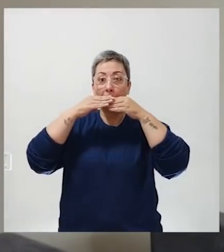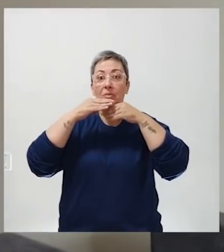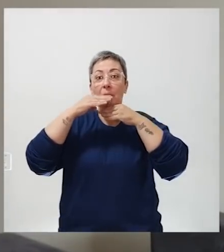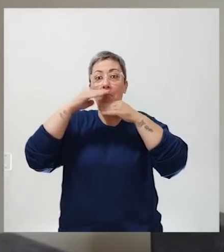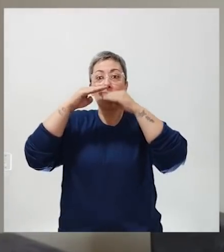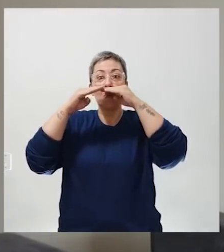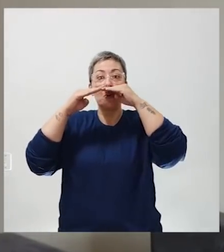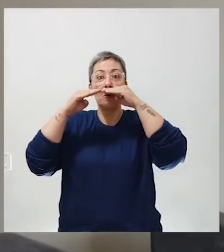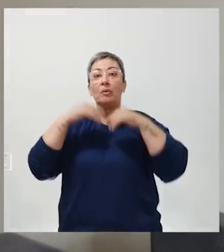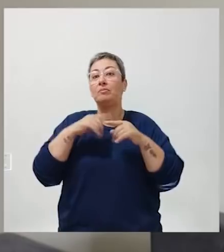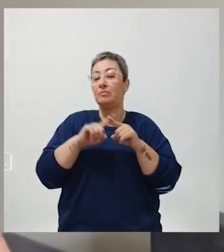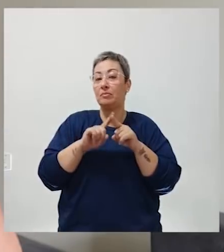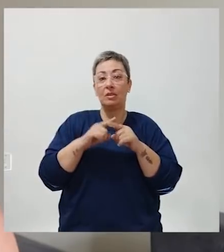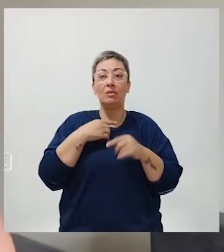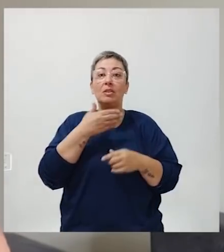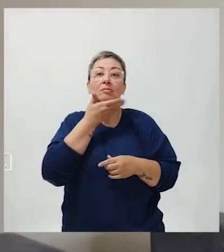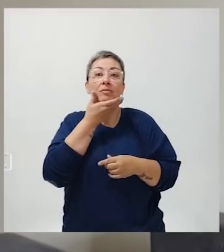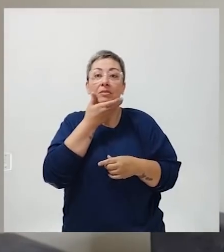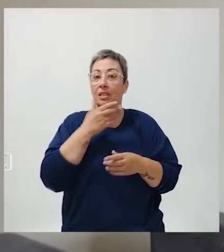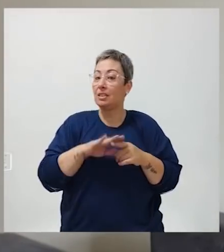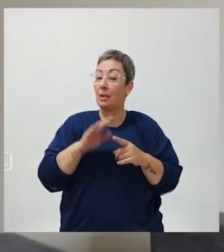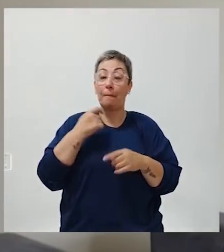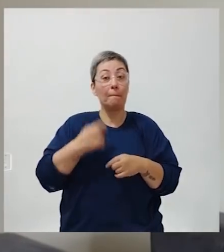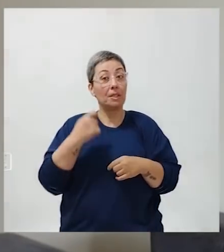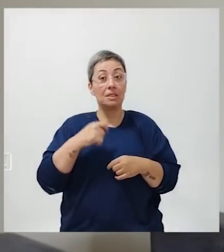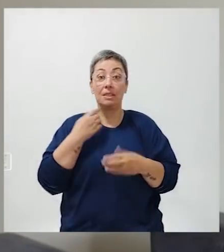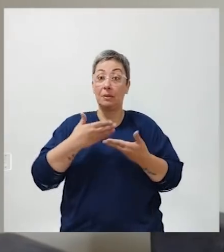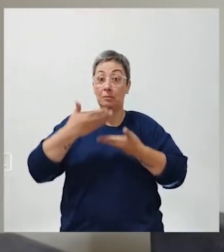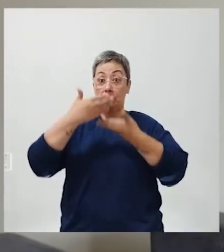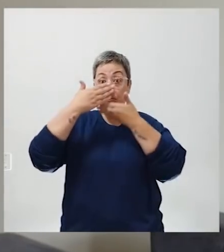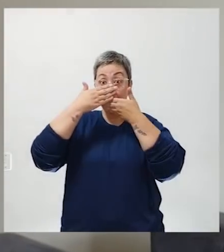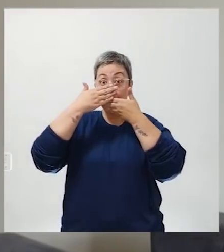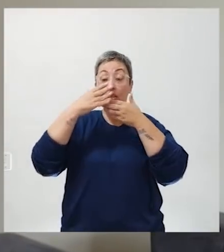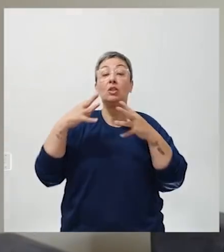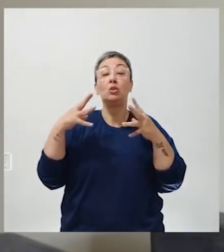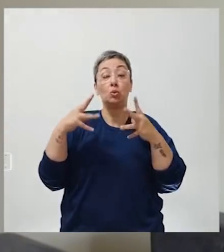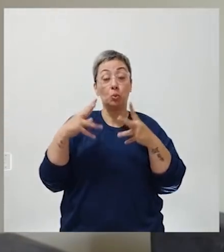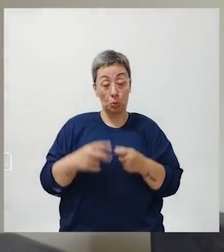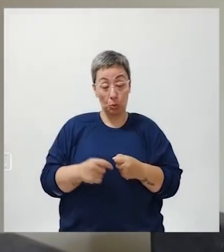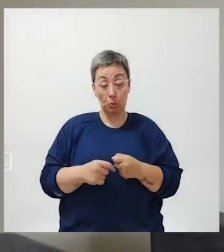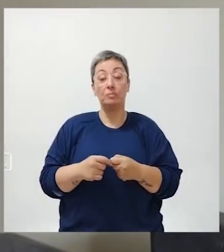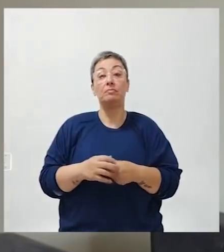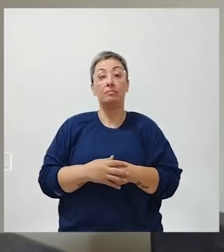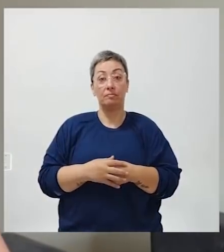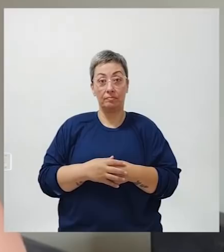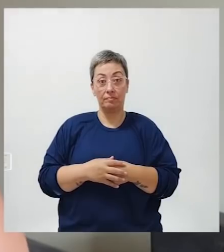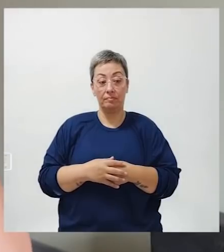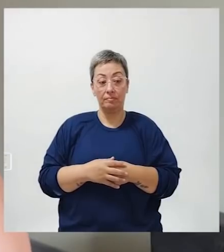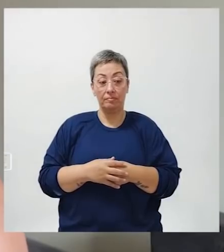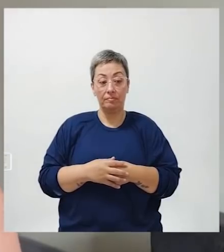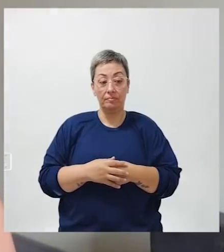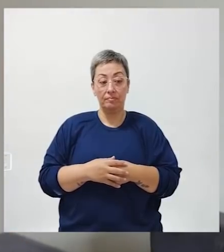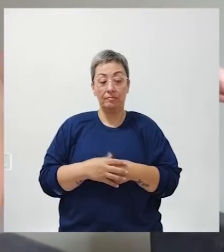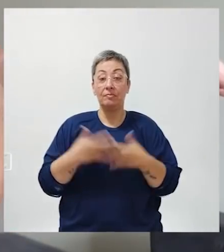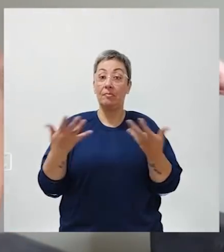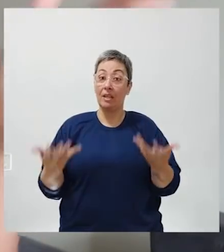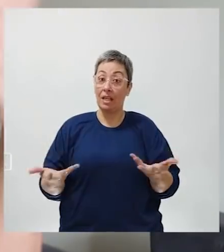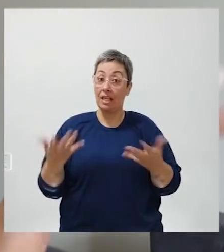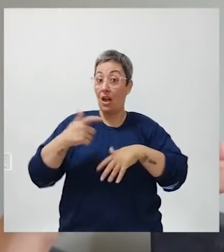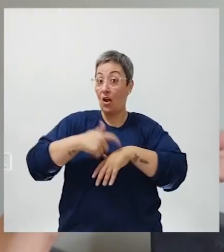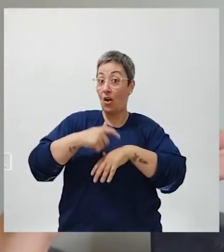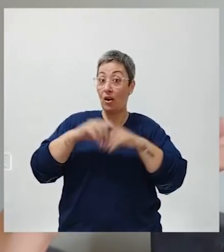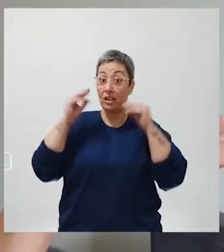ou deixar um pouco da boca pra fora, ou deixar no queixo. A gente tem que colocar e cobrir a sua boca e o seu narizinho inteiro.